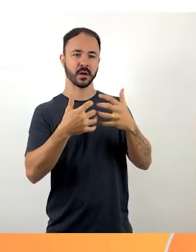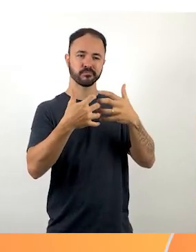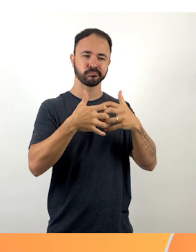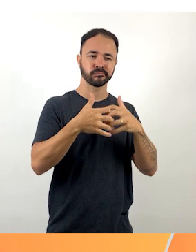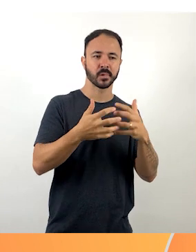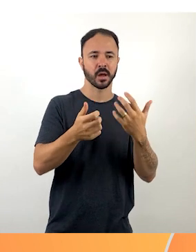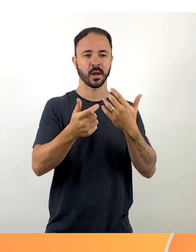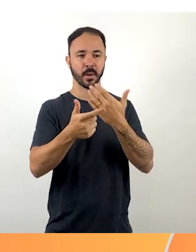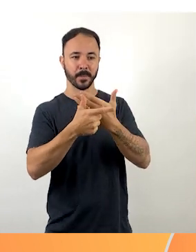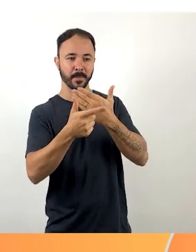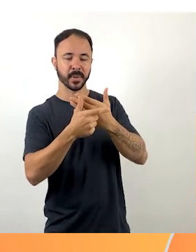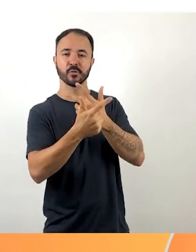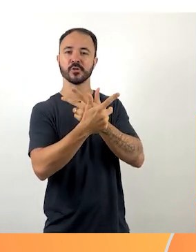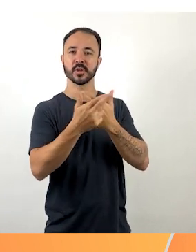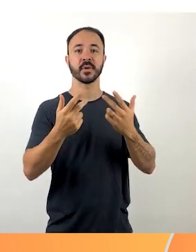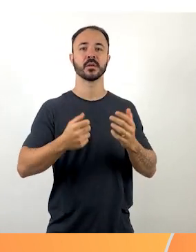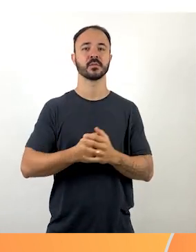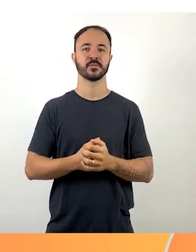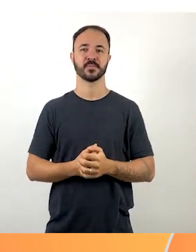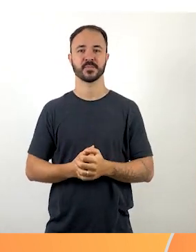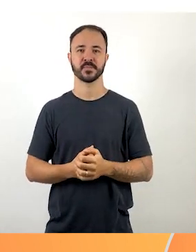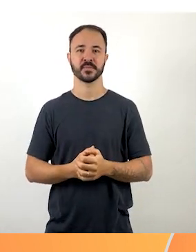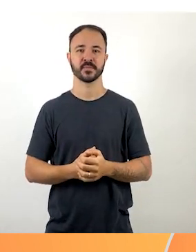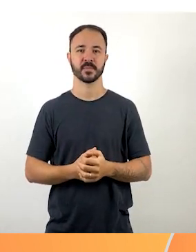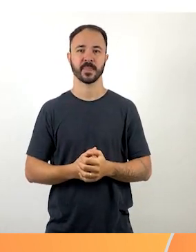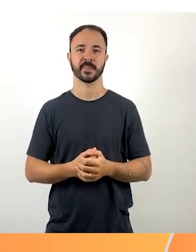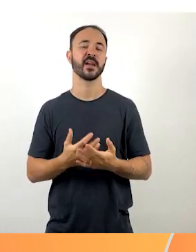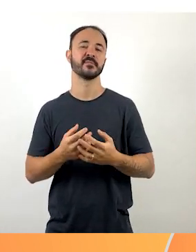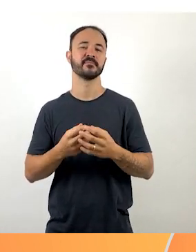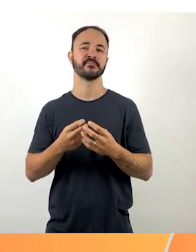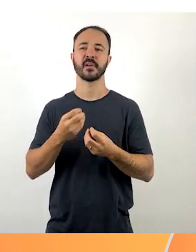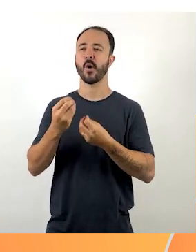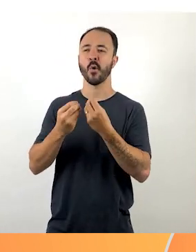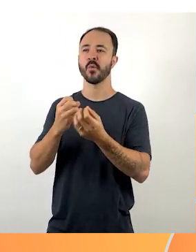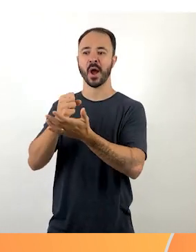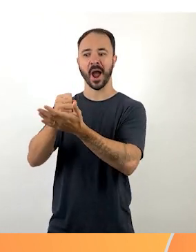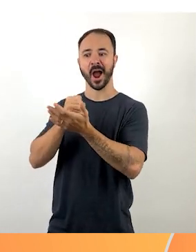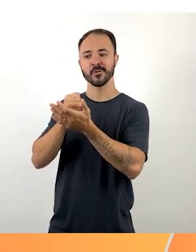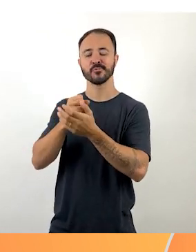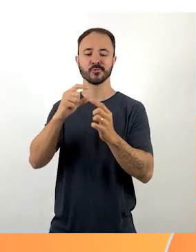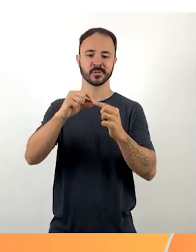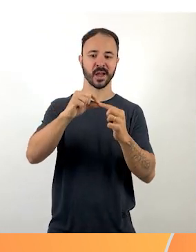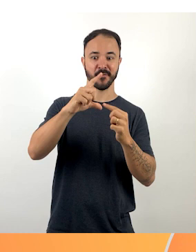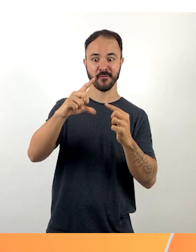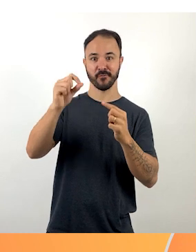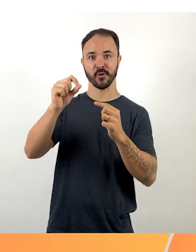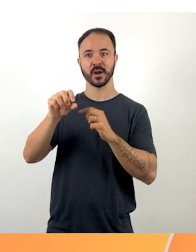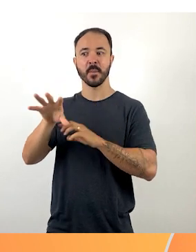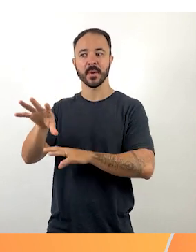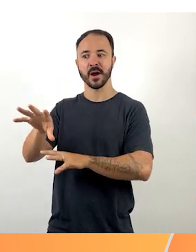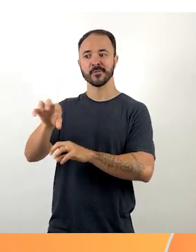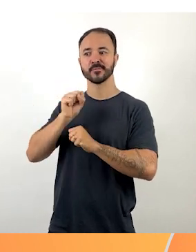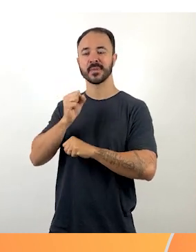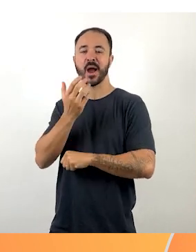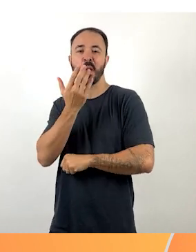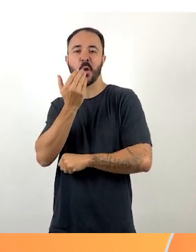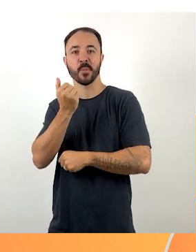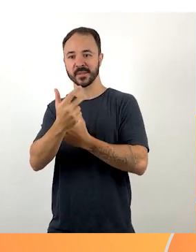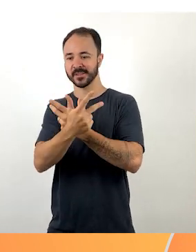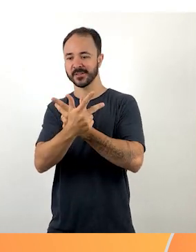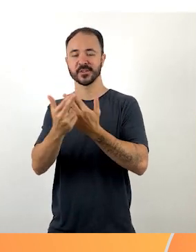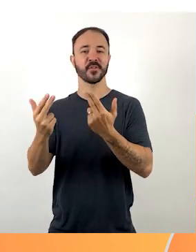de uma típica adaptação da folha para ajudar na fixação da planta ao substrato são: letra A, os espinhos; letra B,